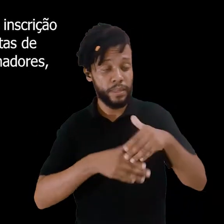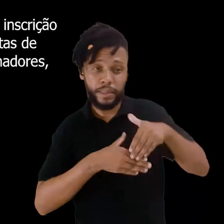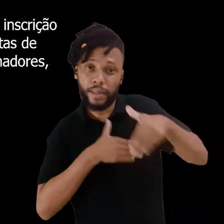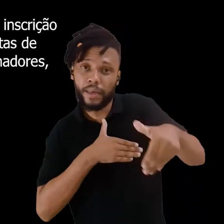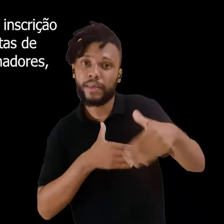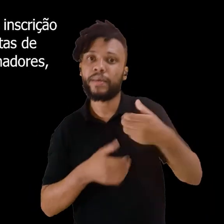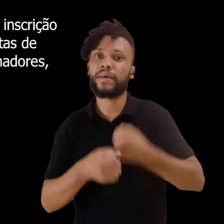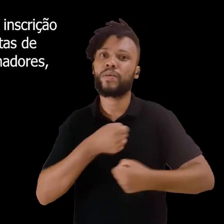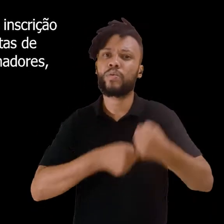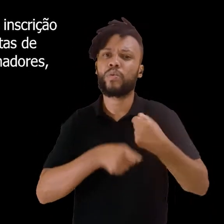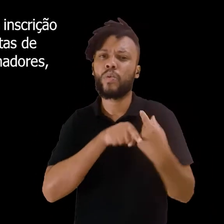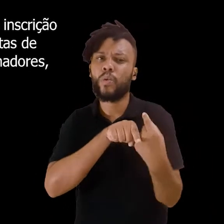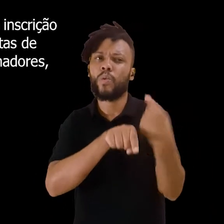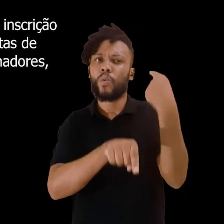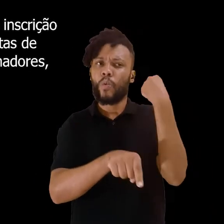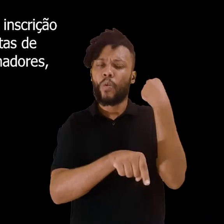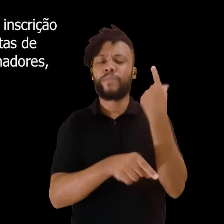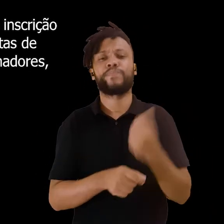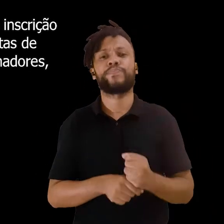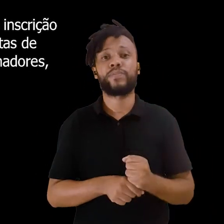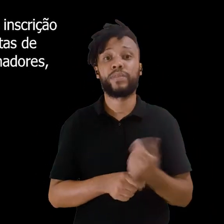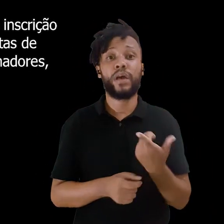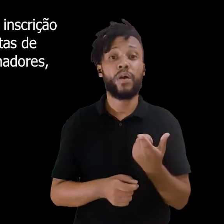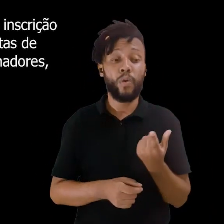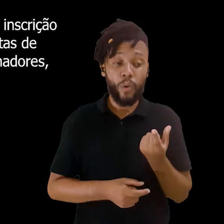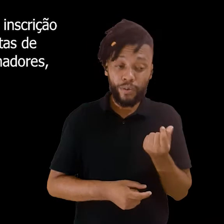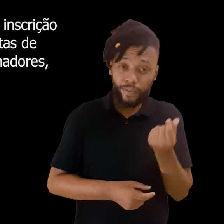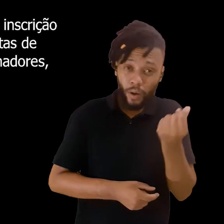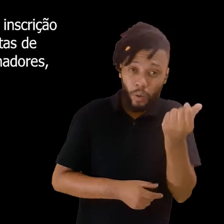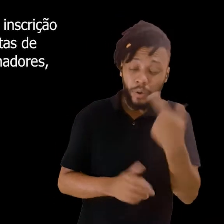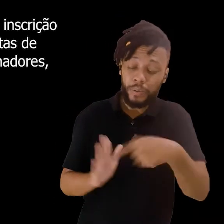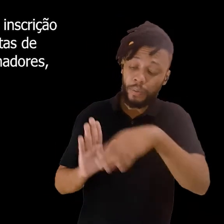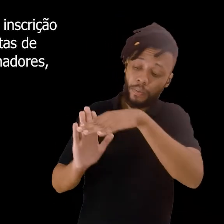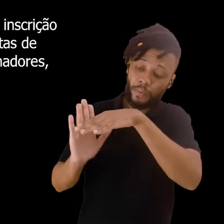projetos que foram patrocinados com valores, tem